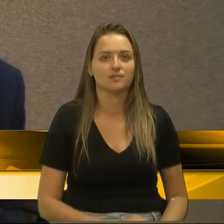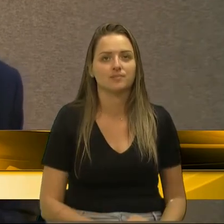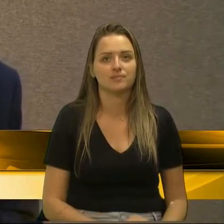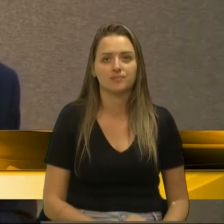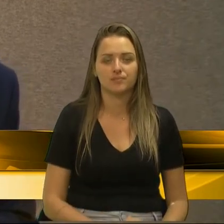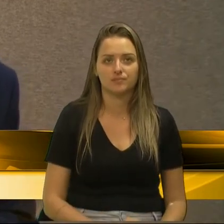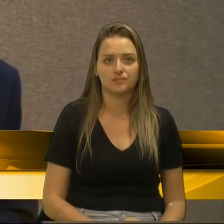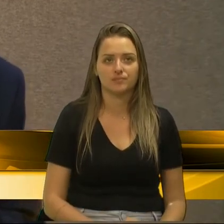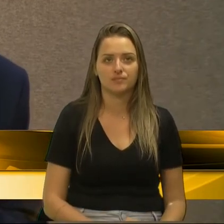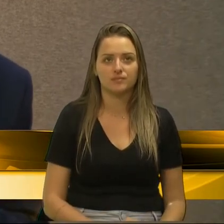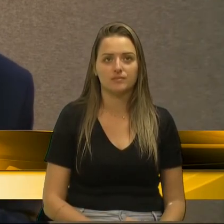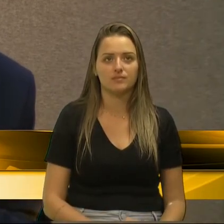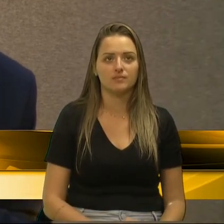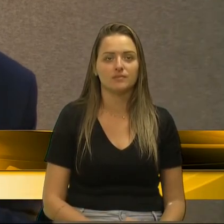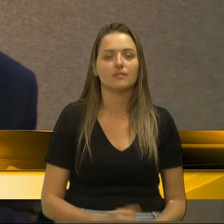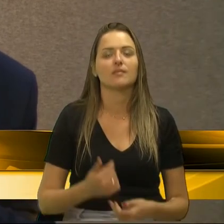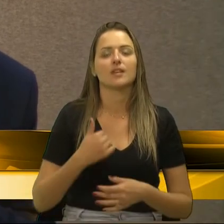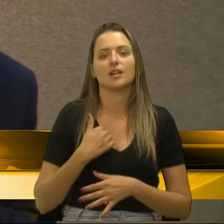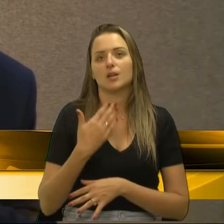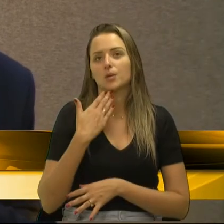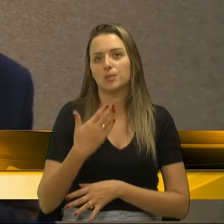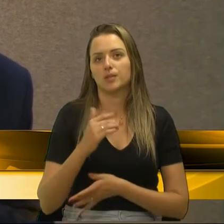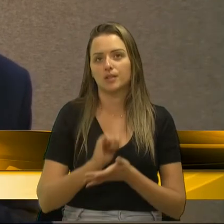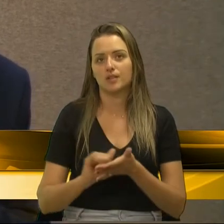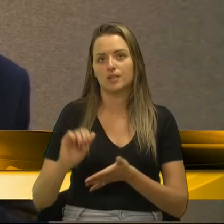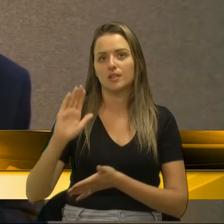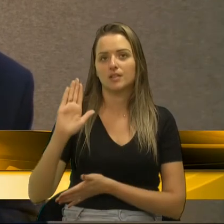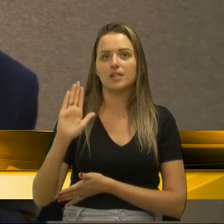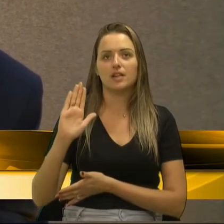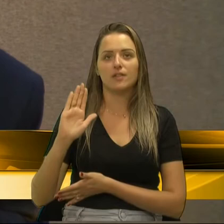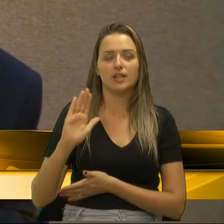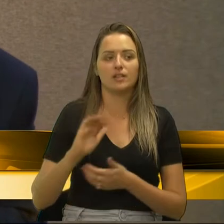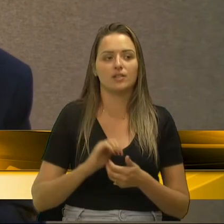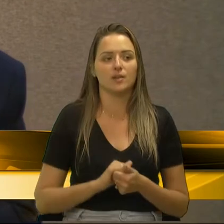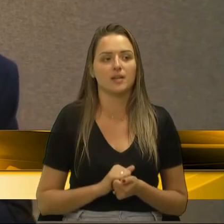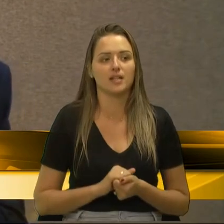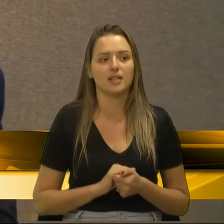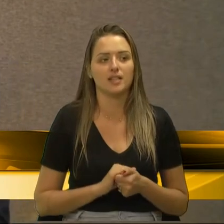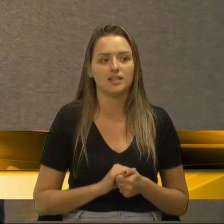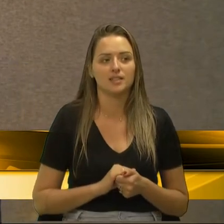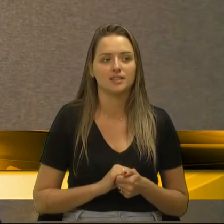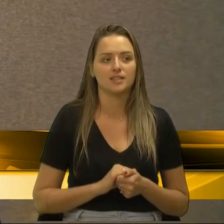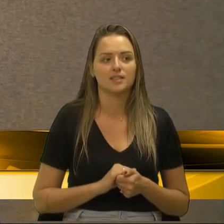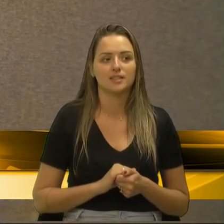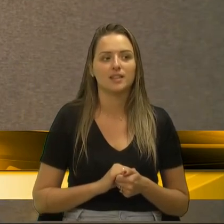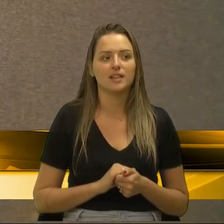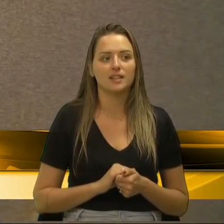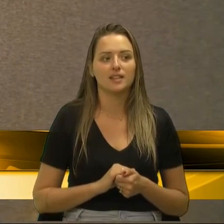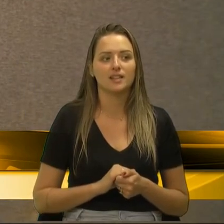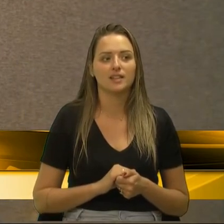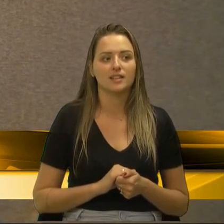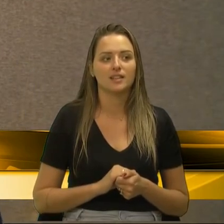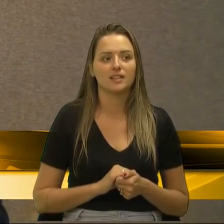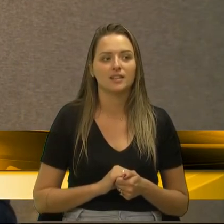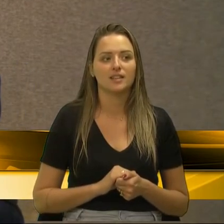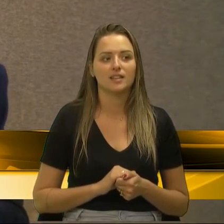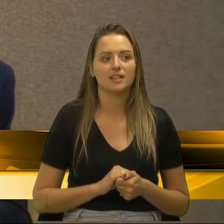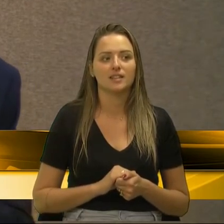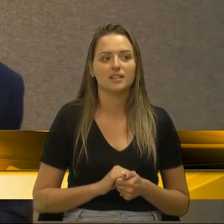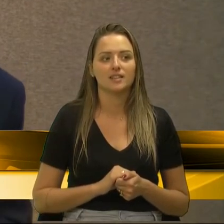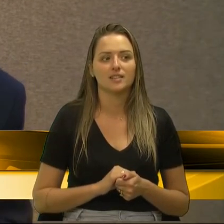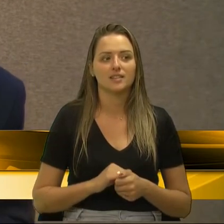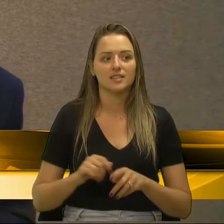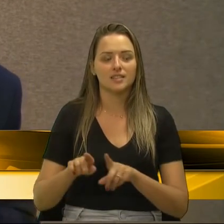Mas eu pedi a palavra para reforçar, vereador Clóvis, o convite que Vossa Excelência fez,